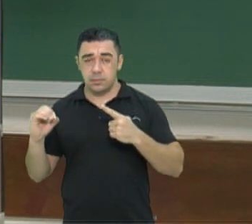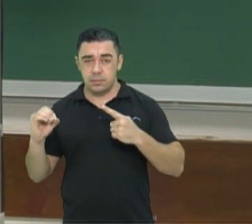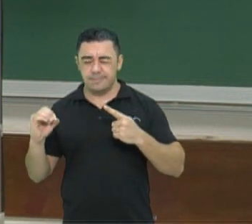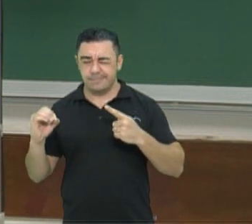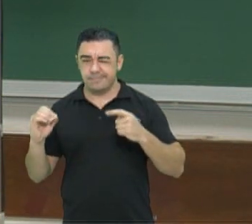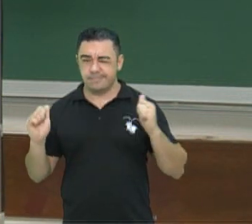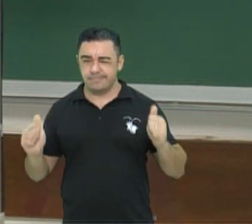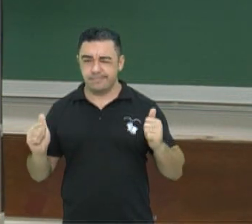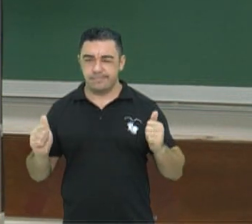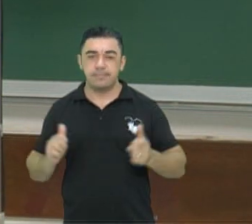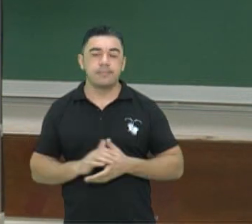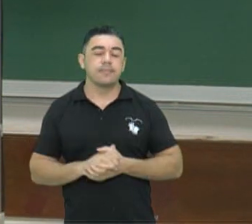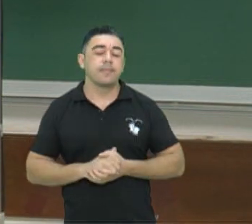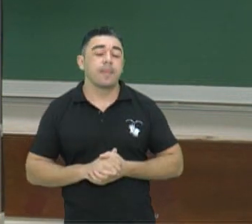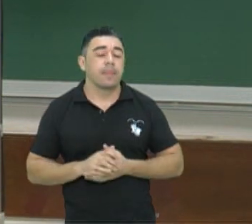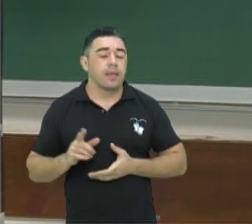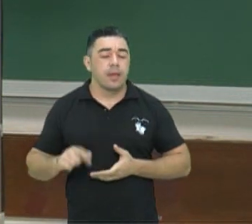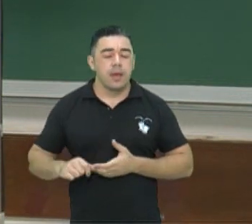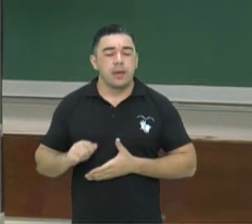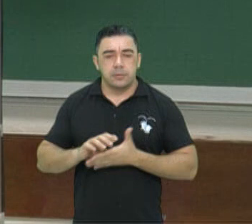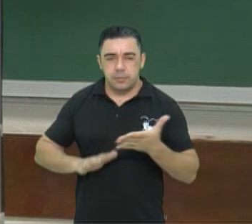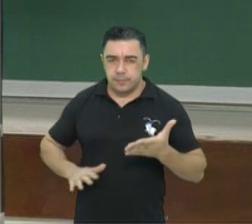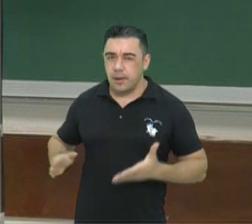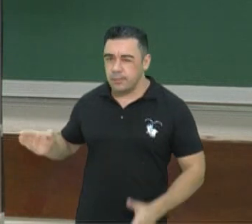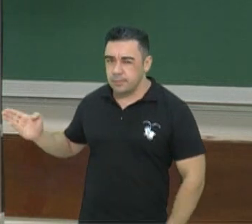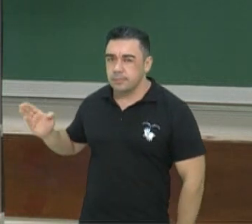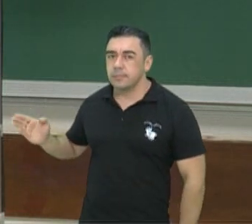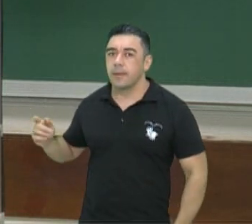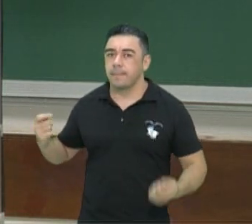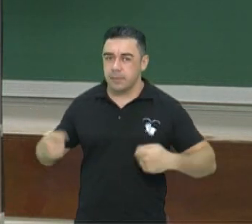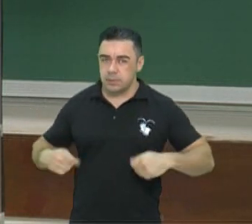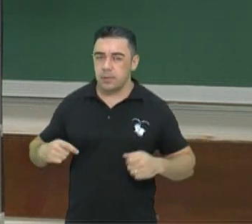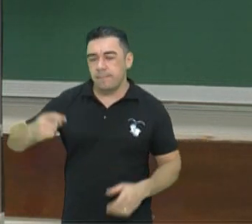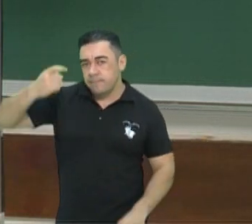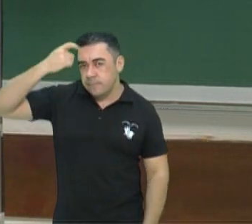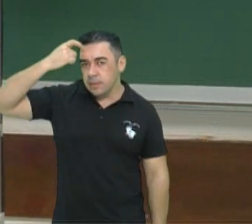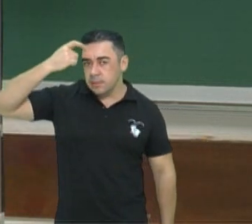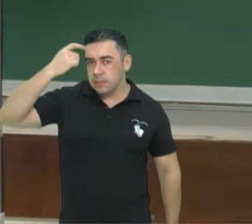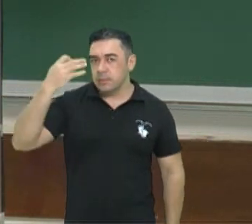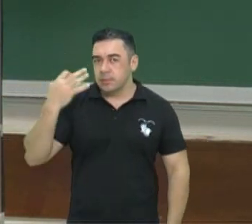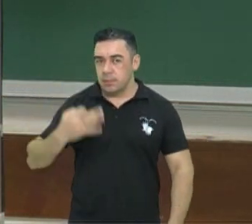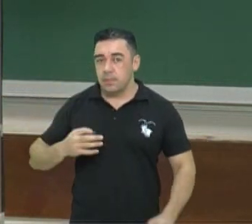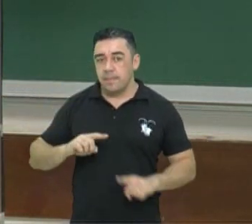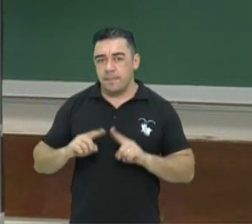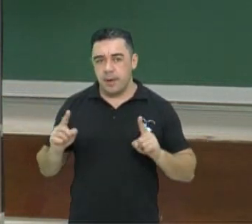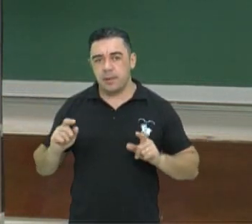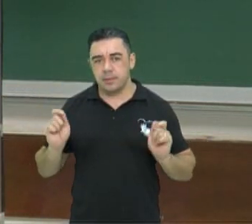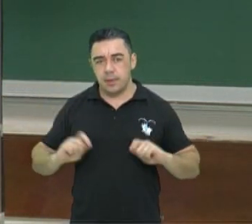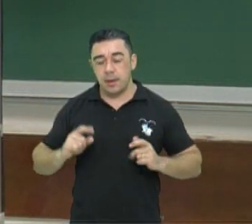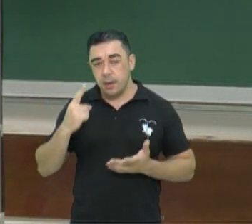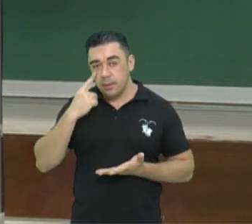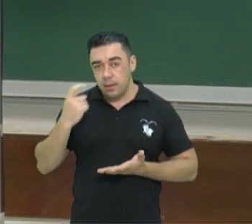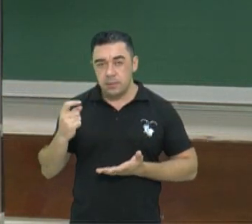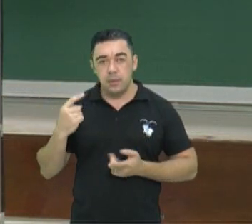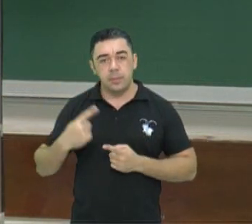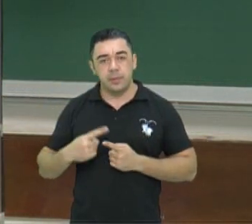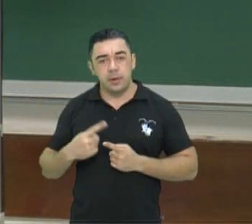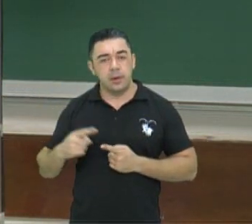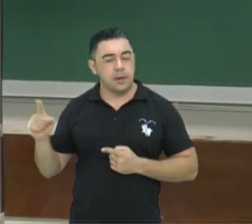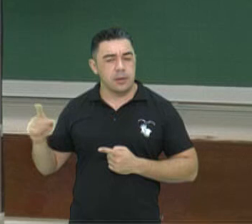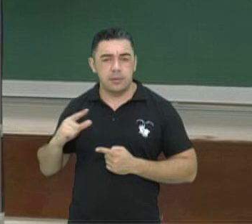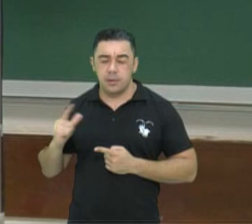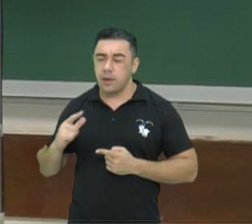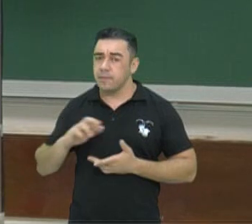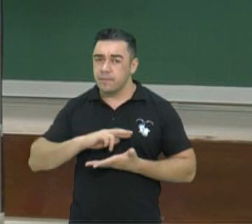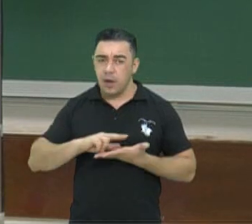tá bom, gente? Então, assim, é um exercício que te exige um pouquinho mais, mas que é super interessante